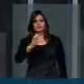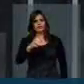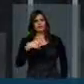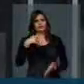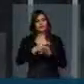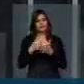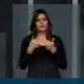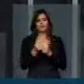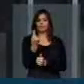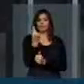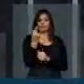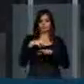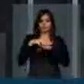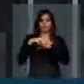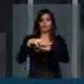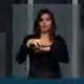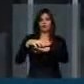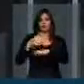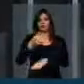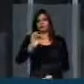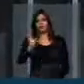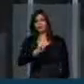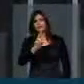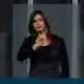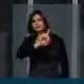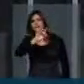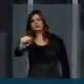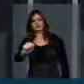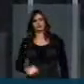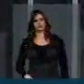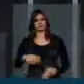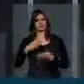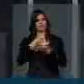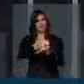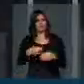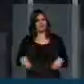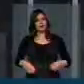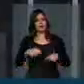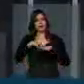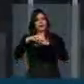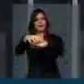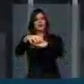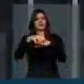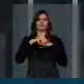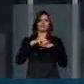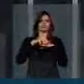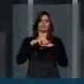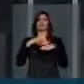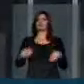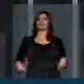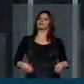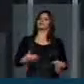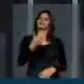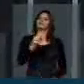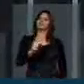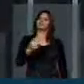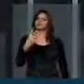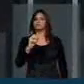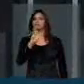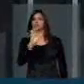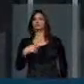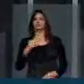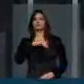3,20 por uma condução, mais de R$ 10 por dia, né, para se locomover, gastando 20% a 30%